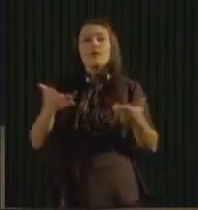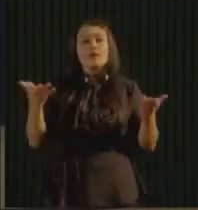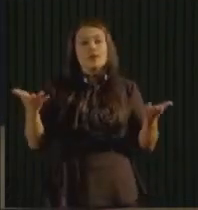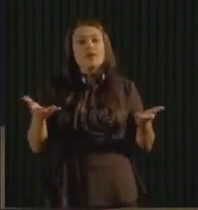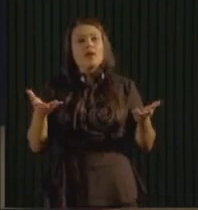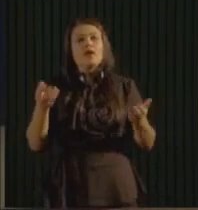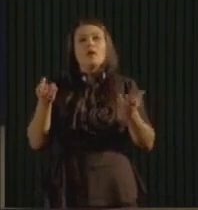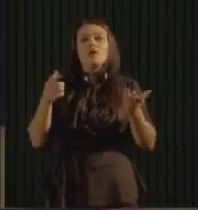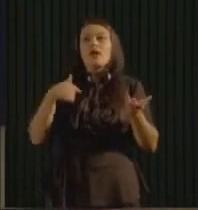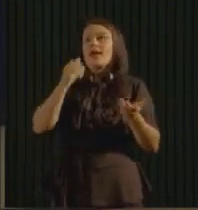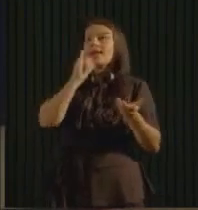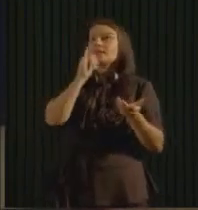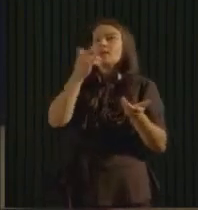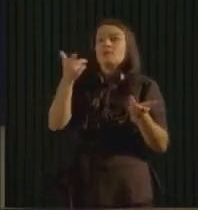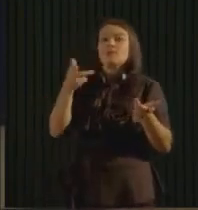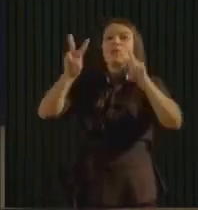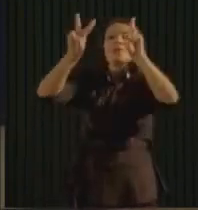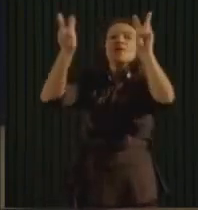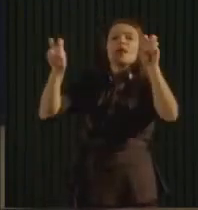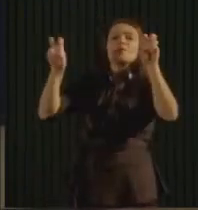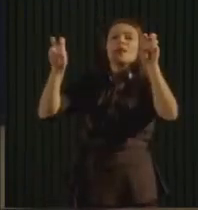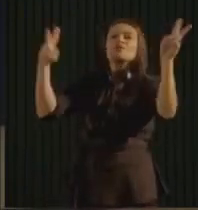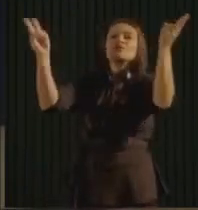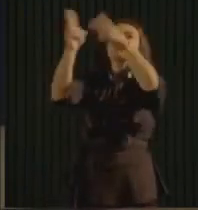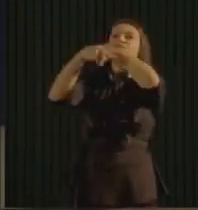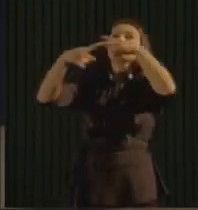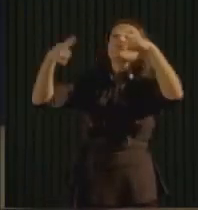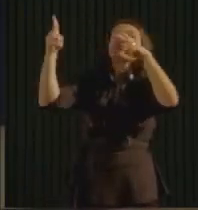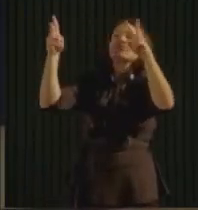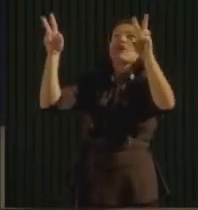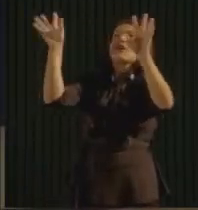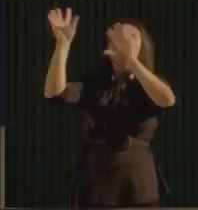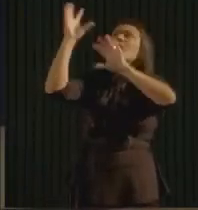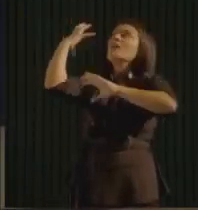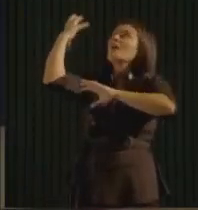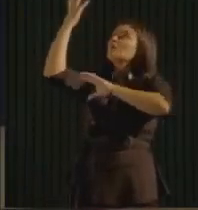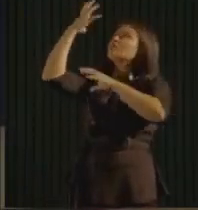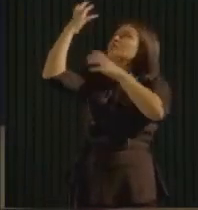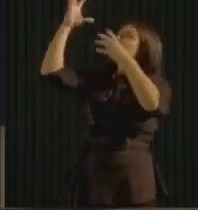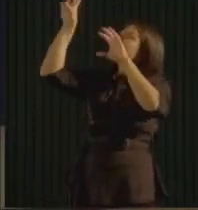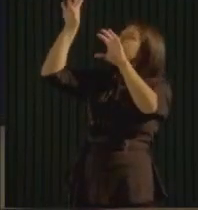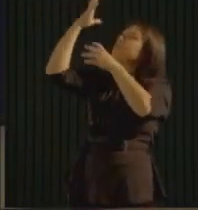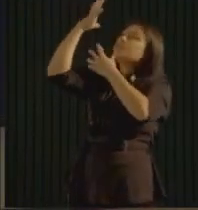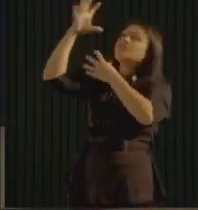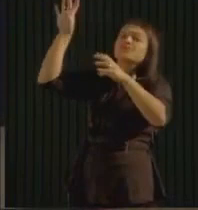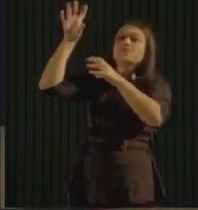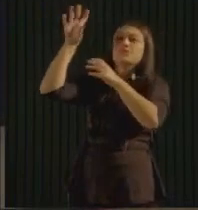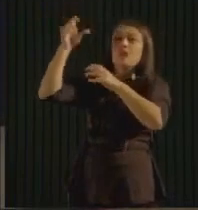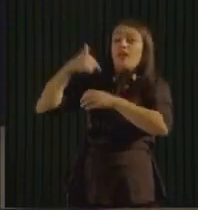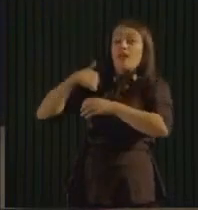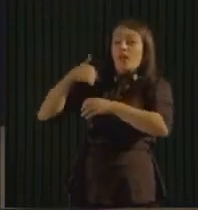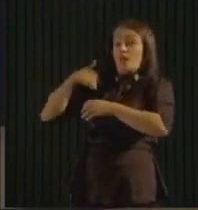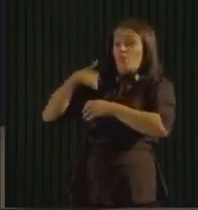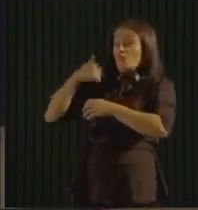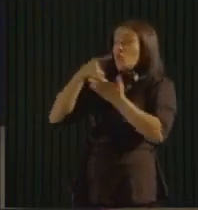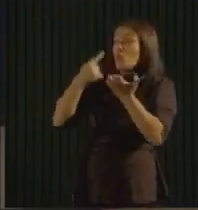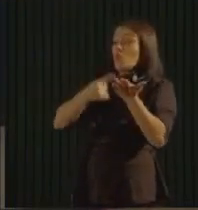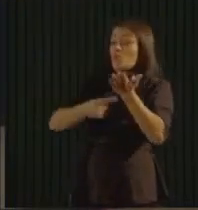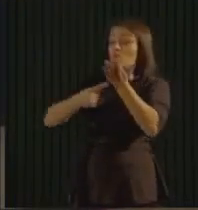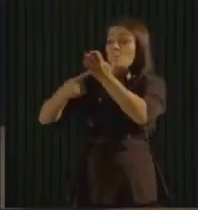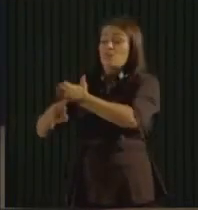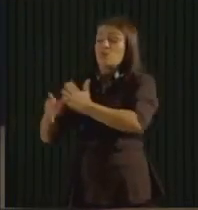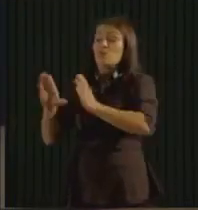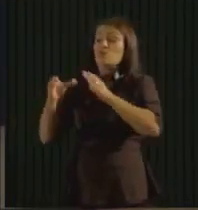clima, eu, por acaso, fui nomeado na comitiva brasileira. E nessa comitiva nós